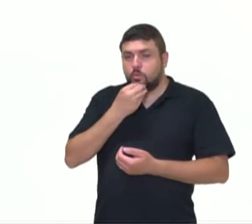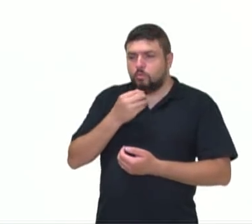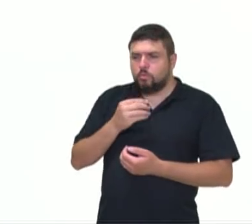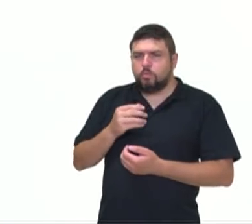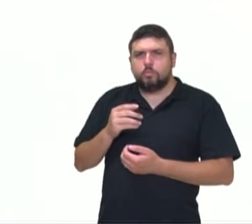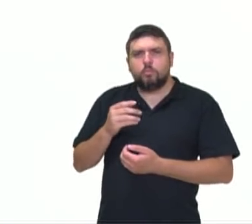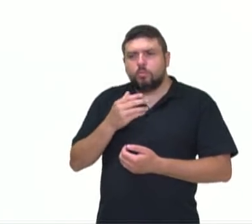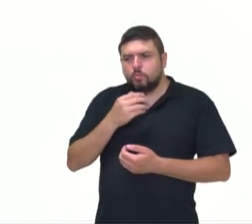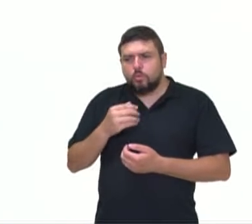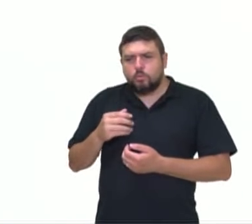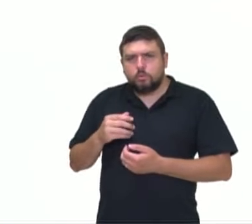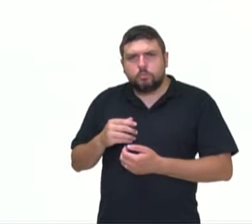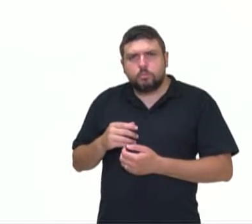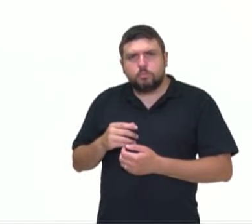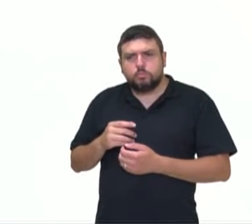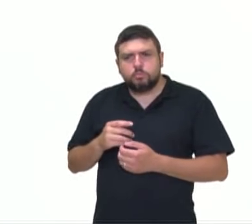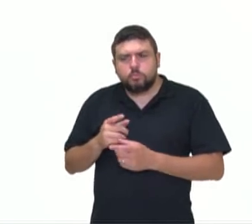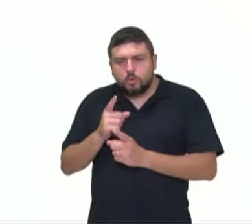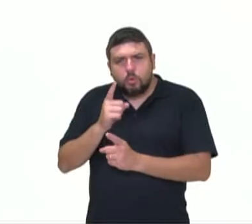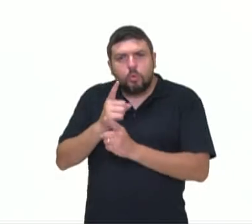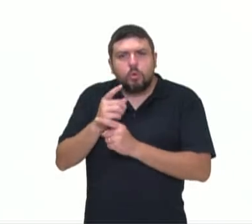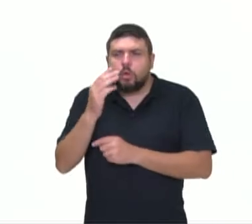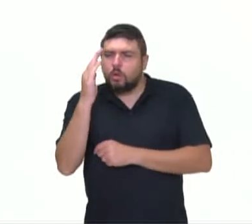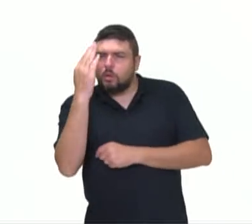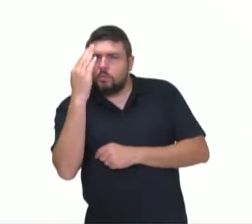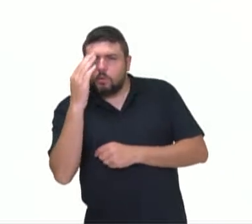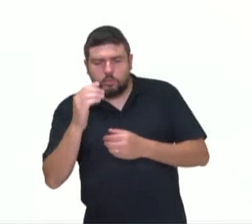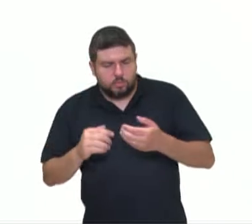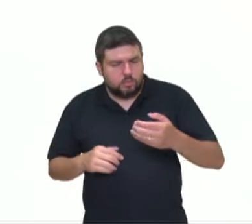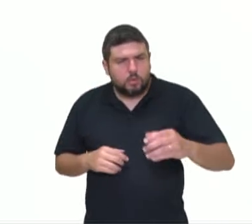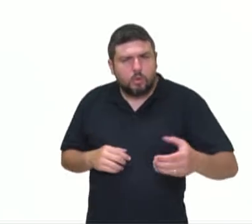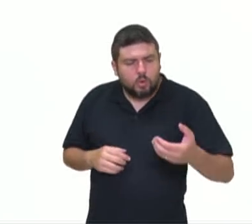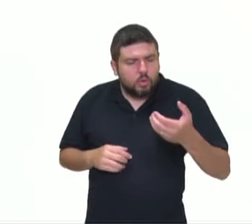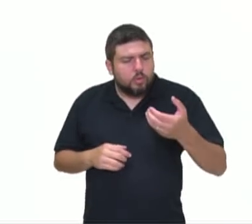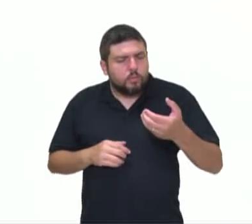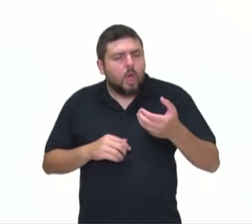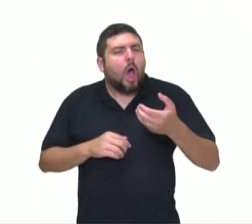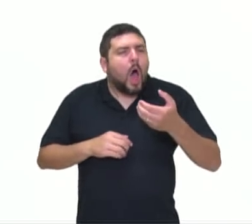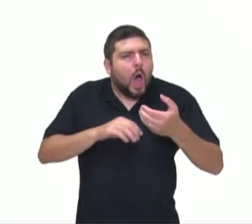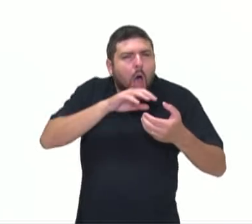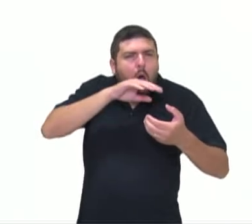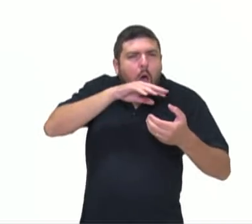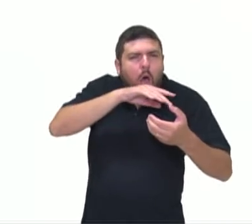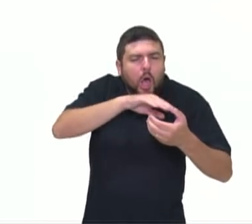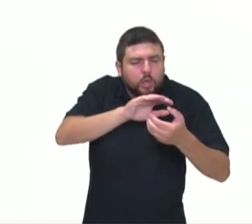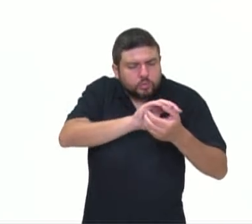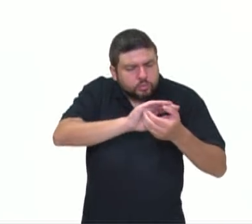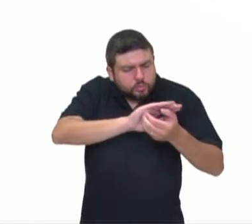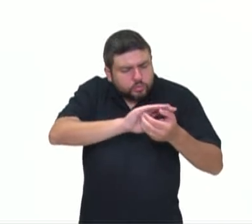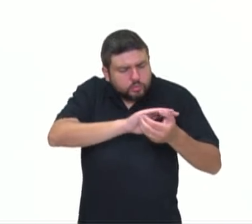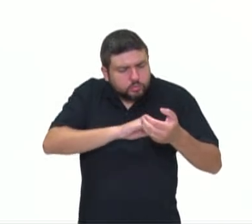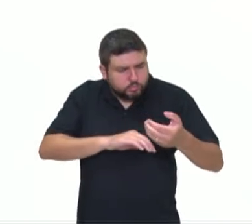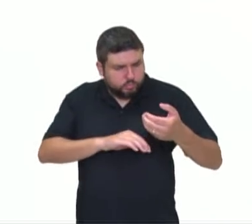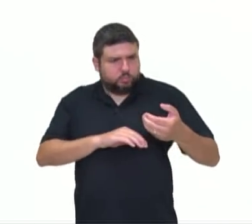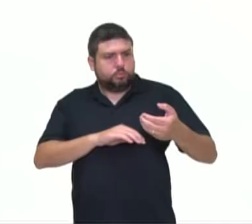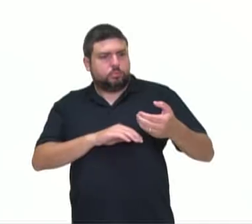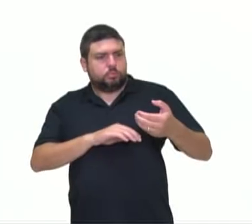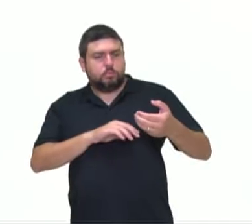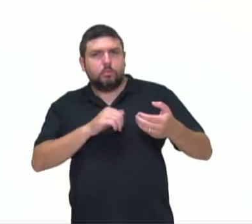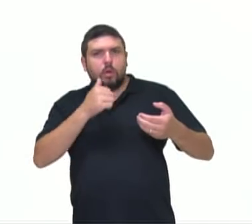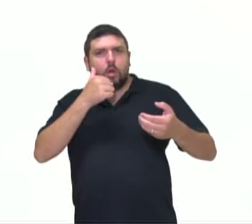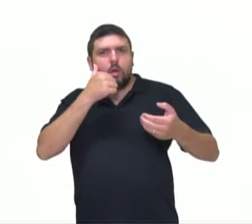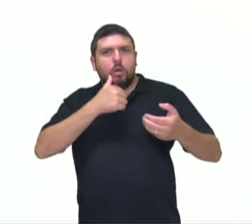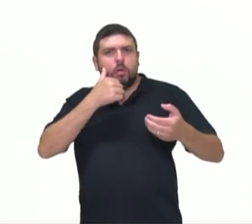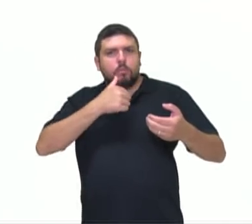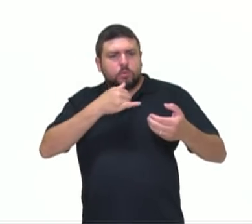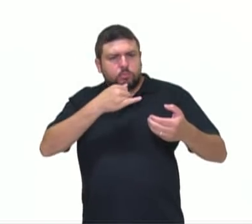bolso. Bafeja-o para dar-lhe polimento, mas é surpreendido pelo reflexo de uma moça tristonha que